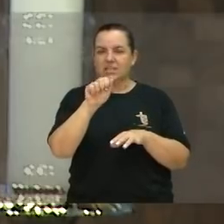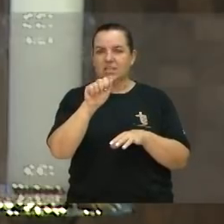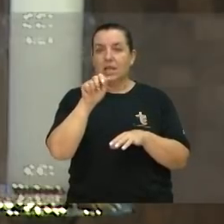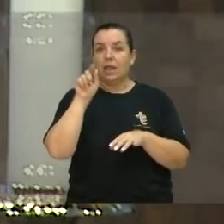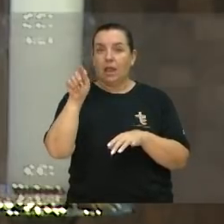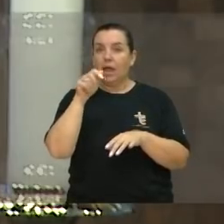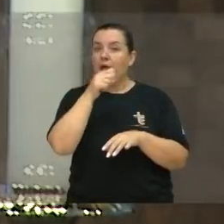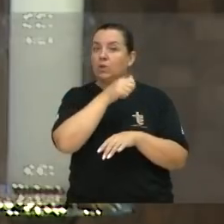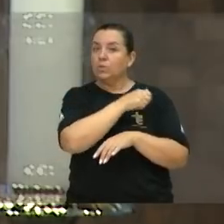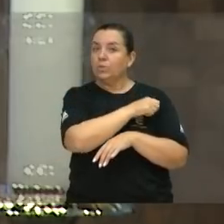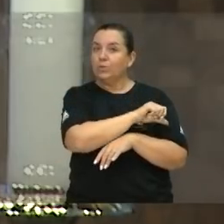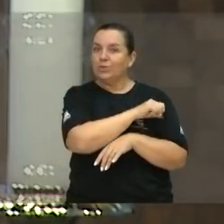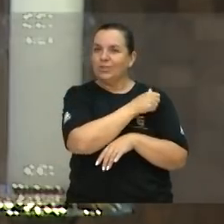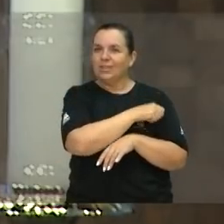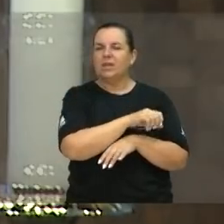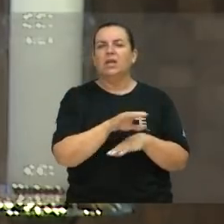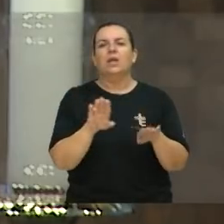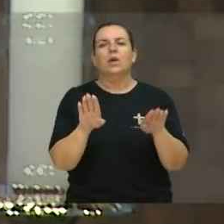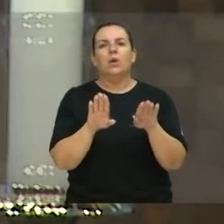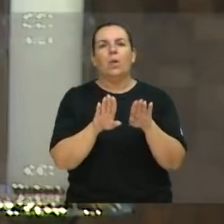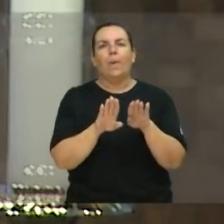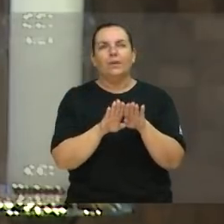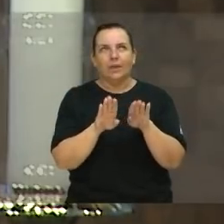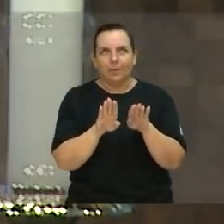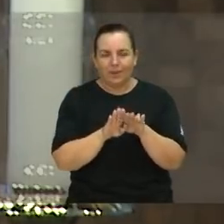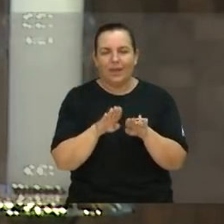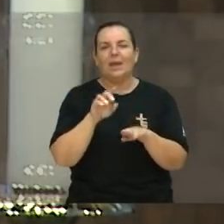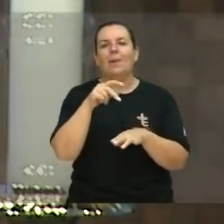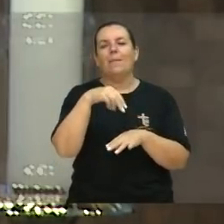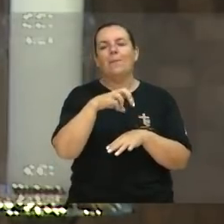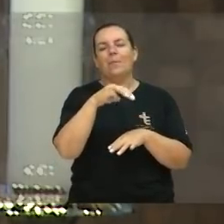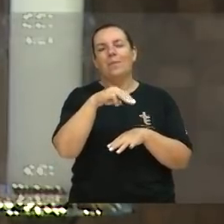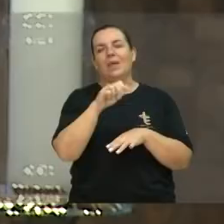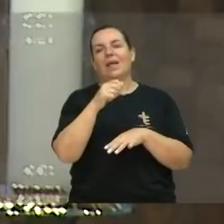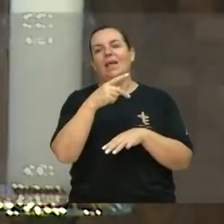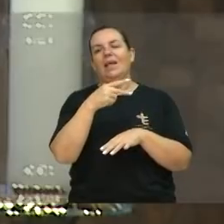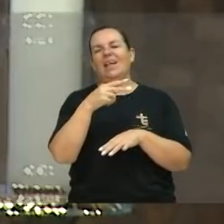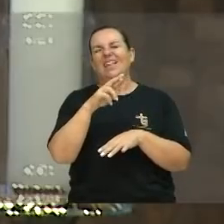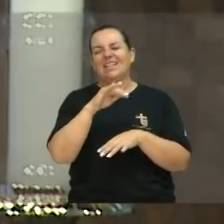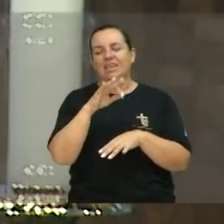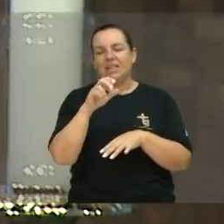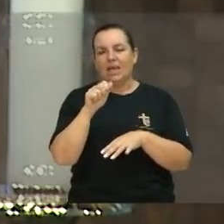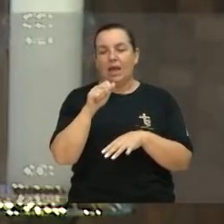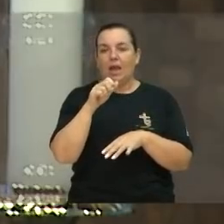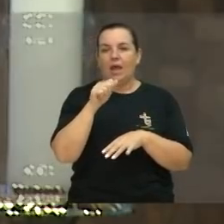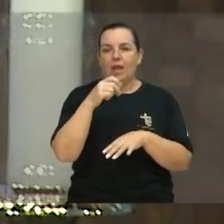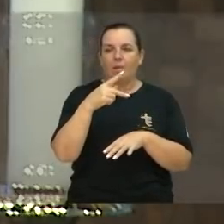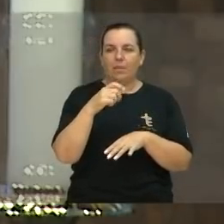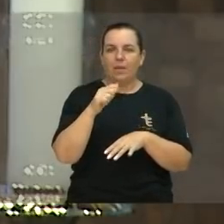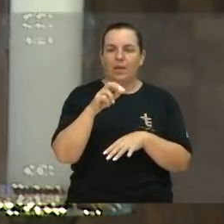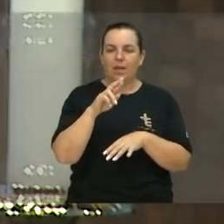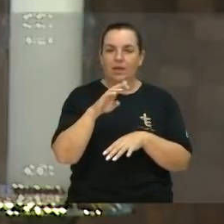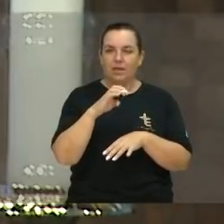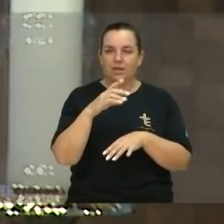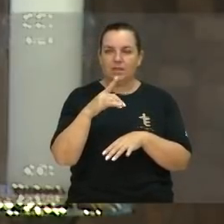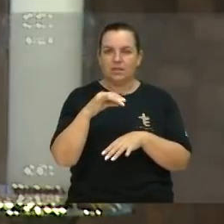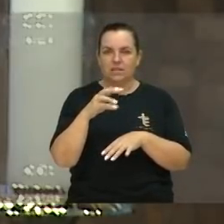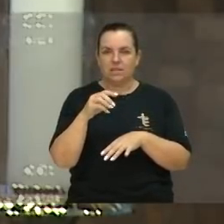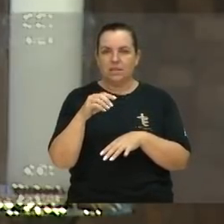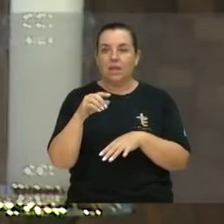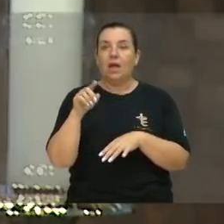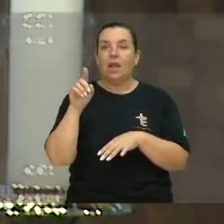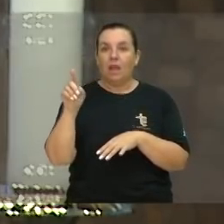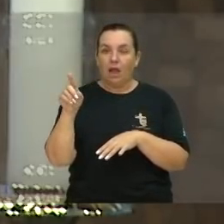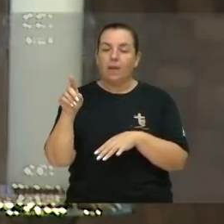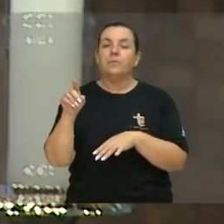também a gente bairro da rocinha rio de janeiro maria aparecida vila samuel rondônia claudete amo esse programa sou de vai